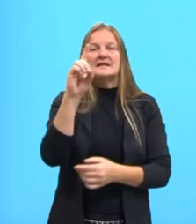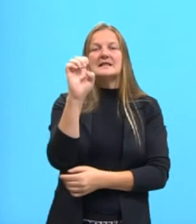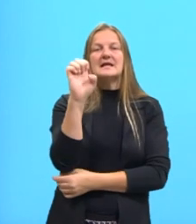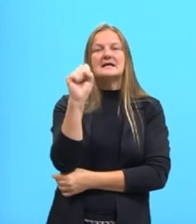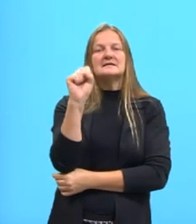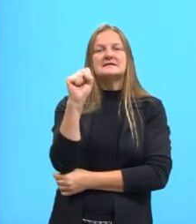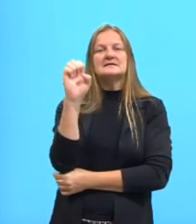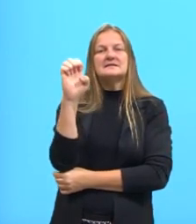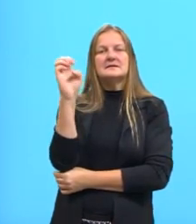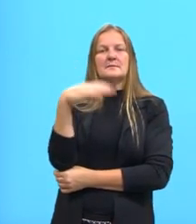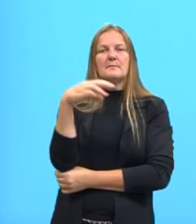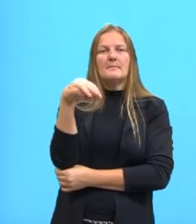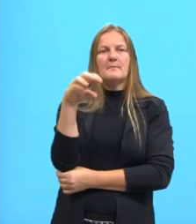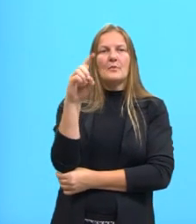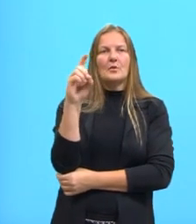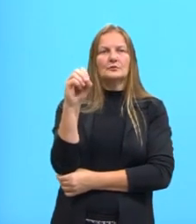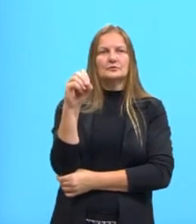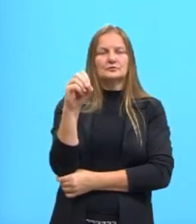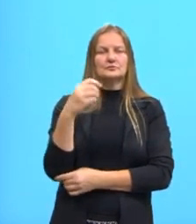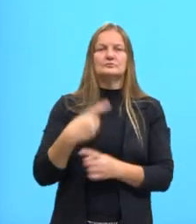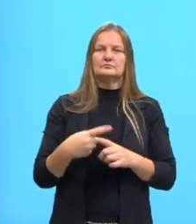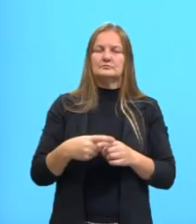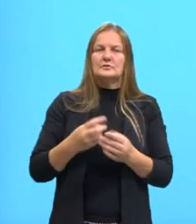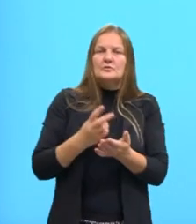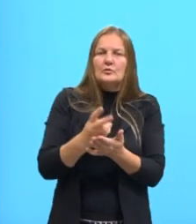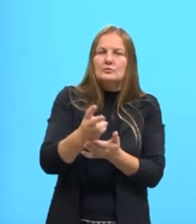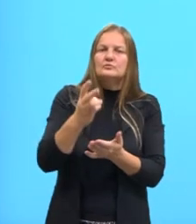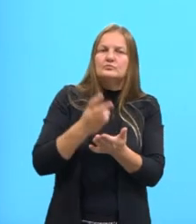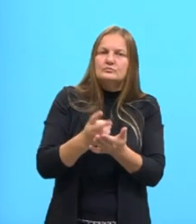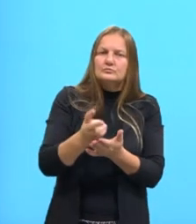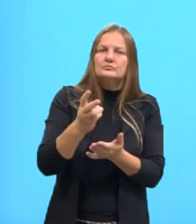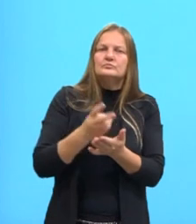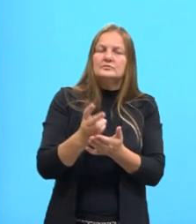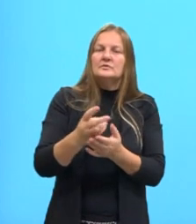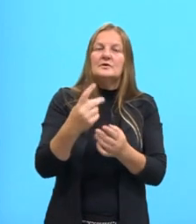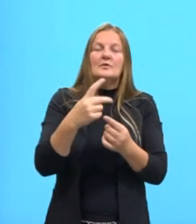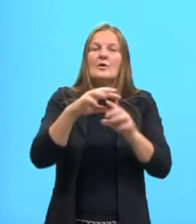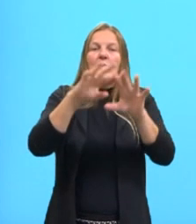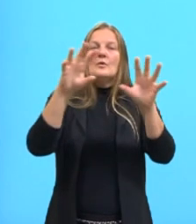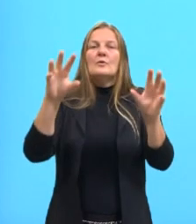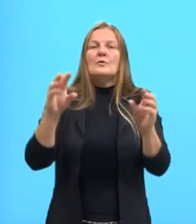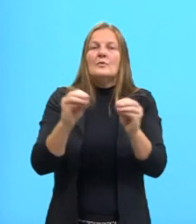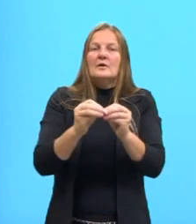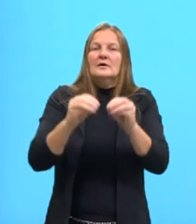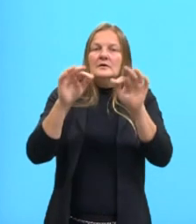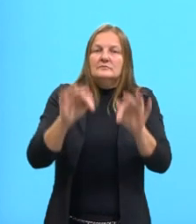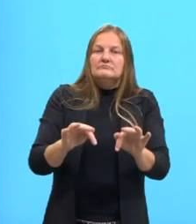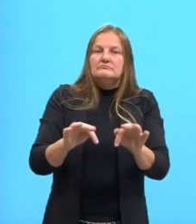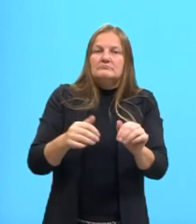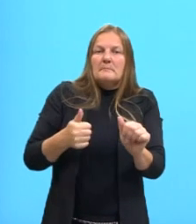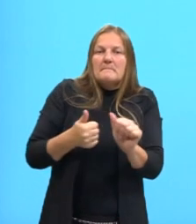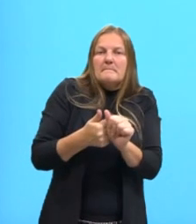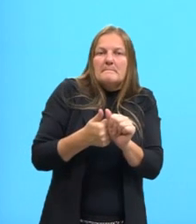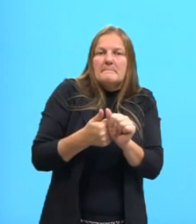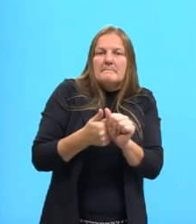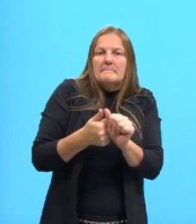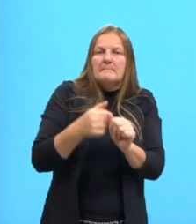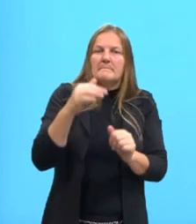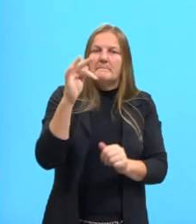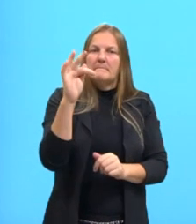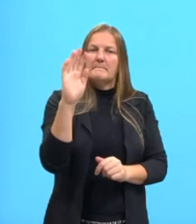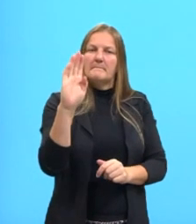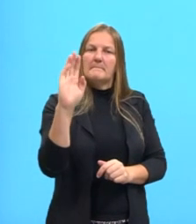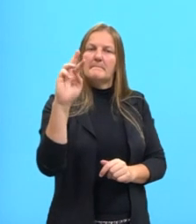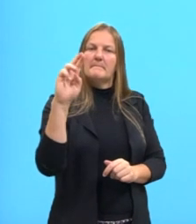modo carrega-la ideia de continuidade e encerramento breve então